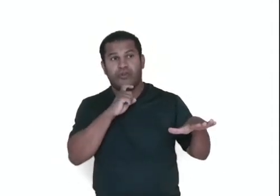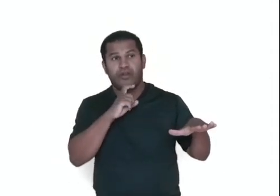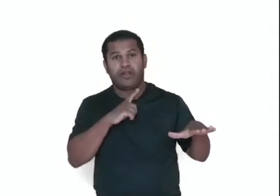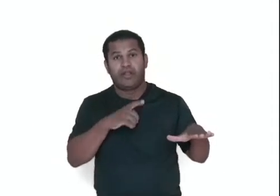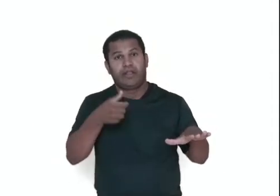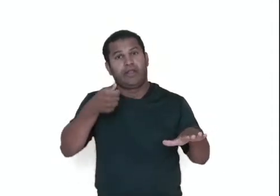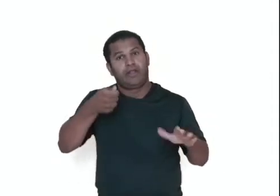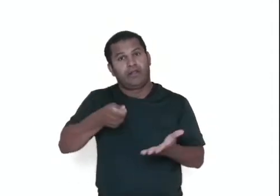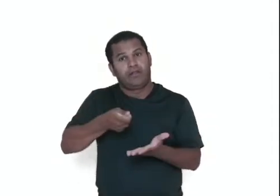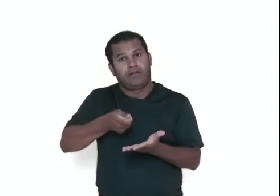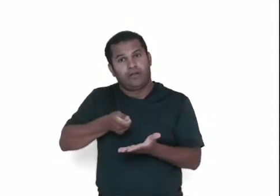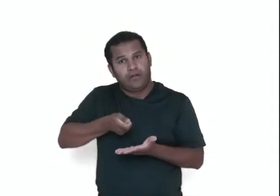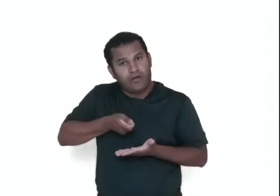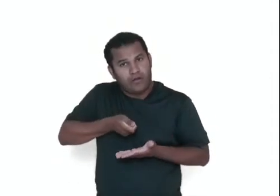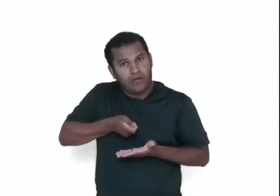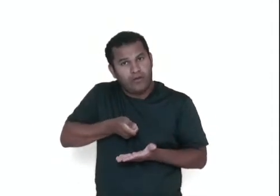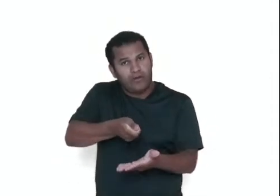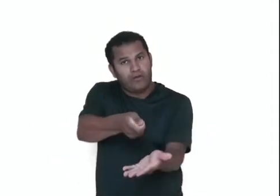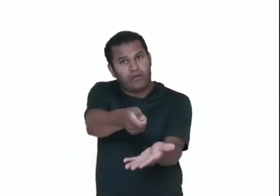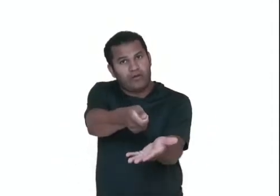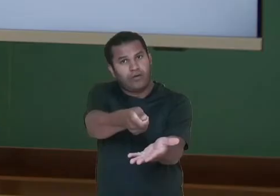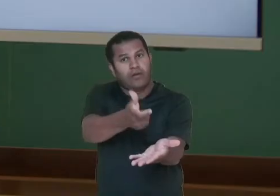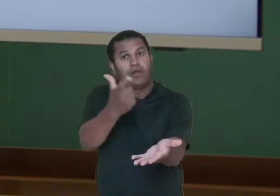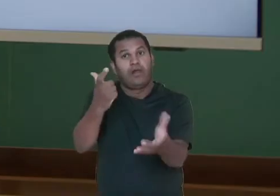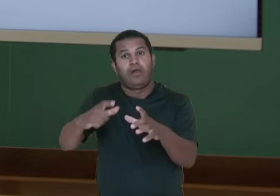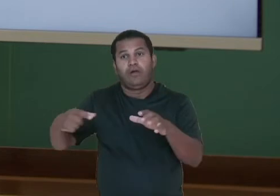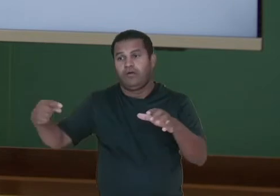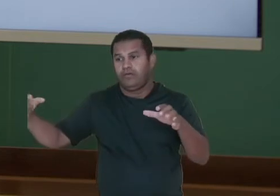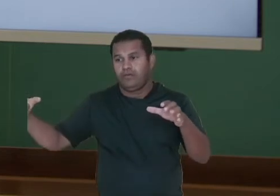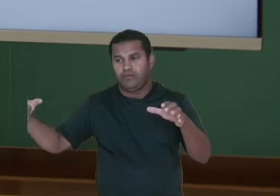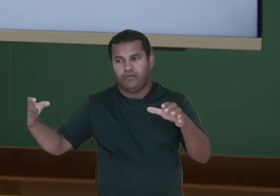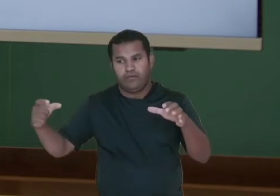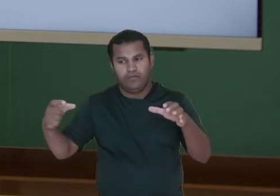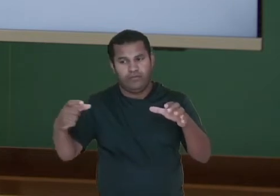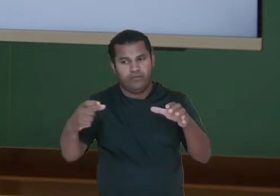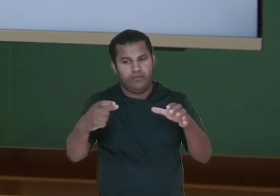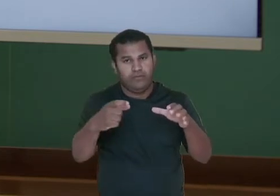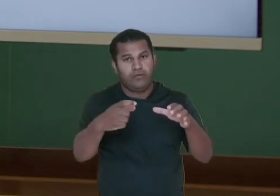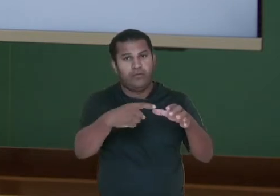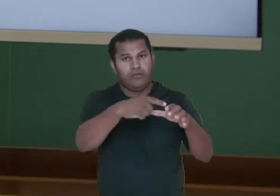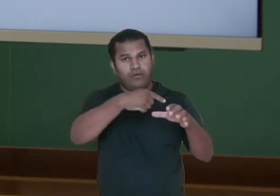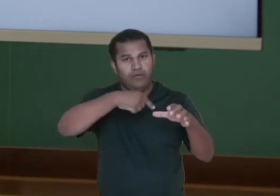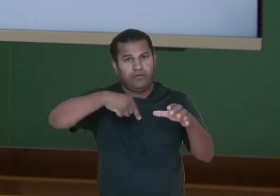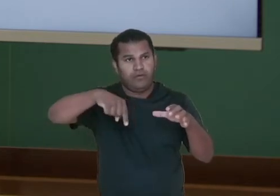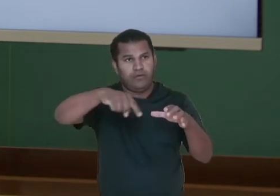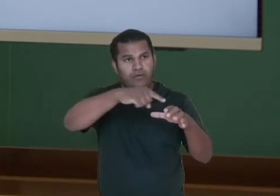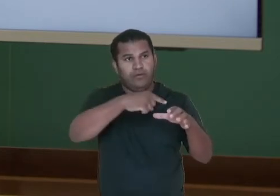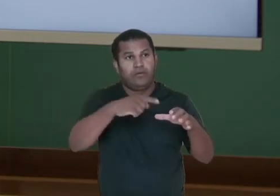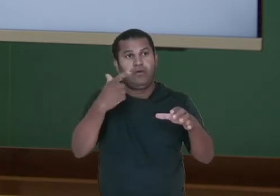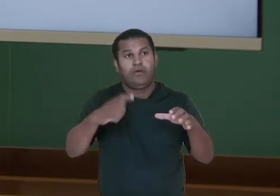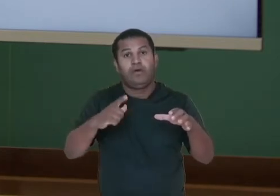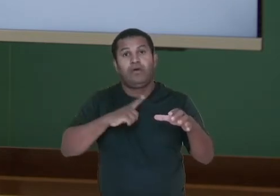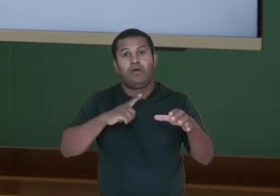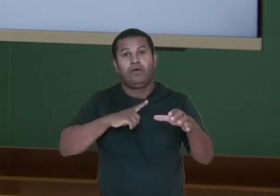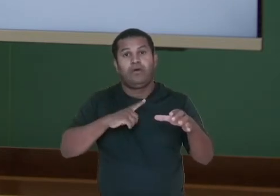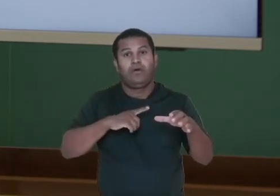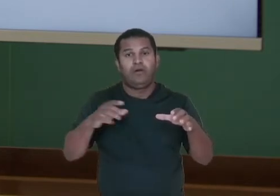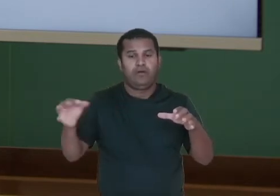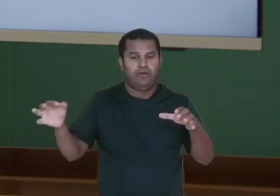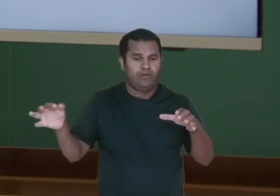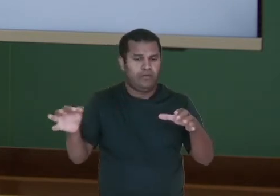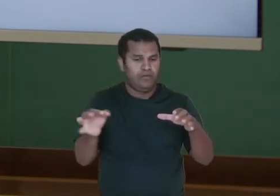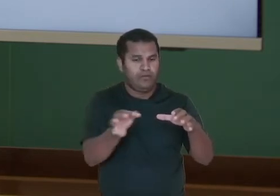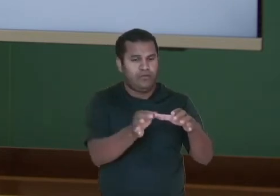granito maciço mais perto possível do alvo, certo? Bem, depois de